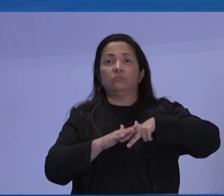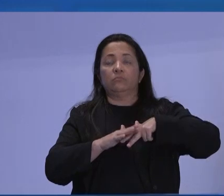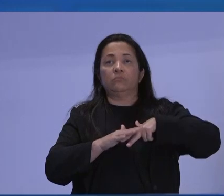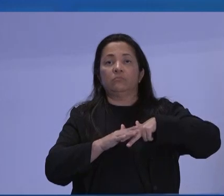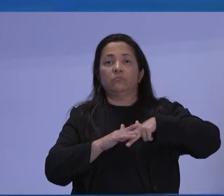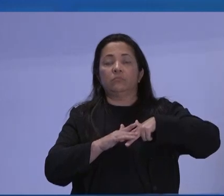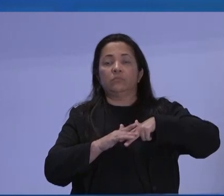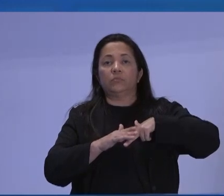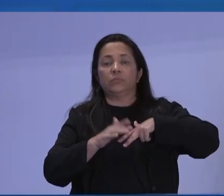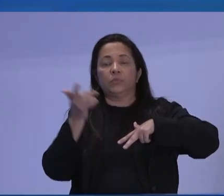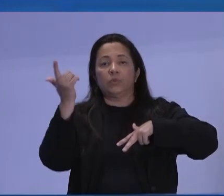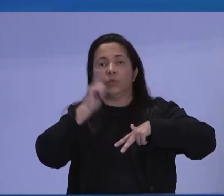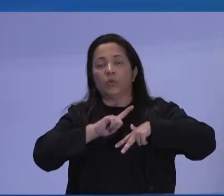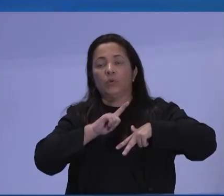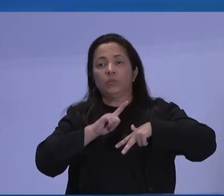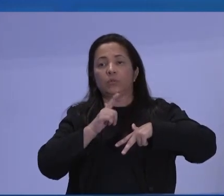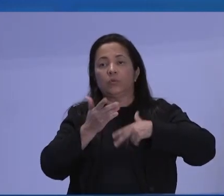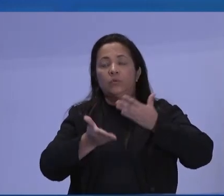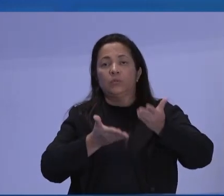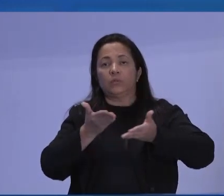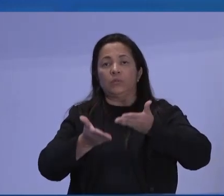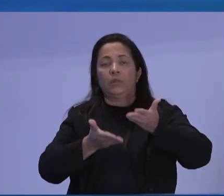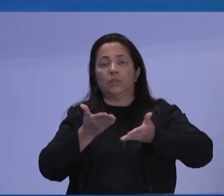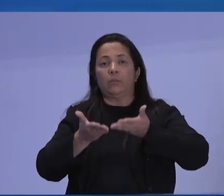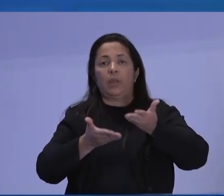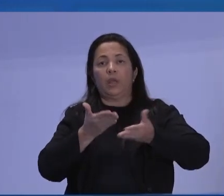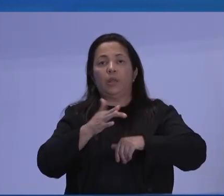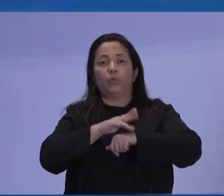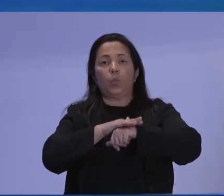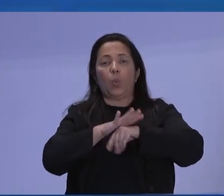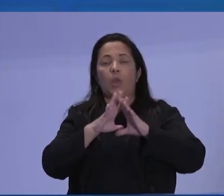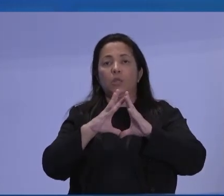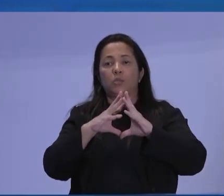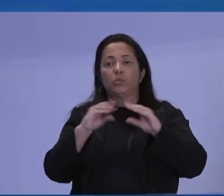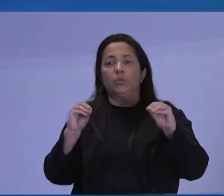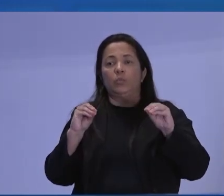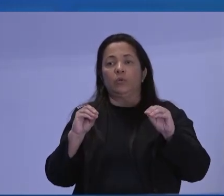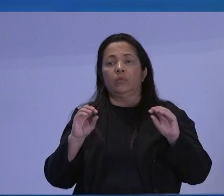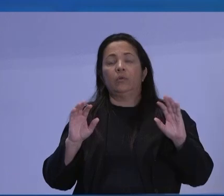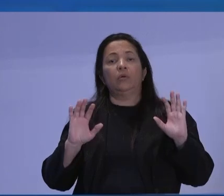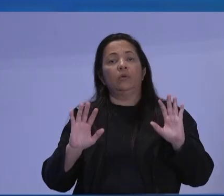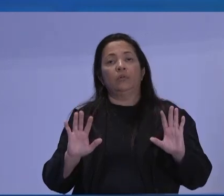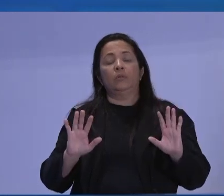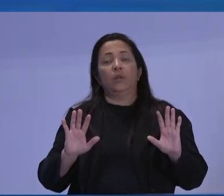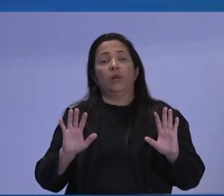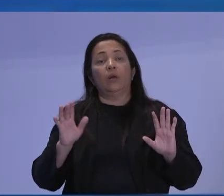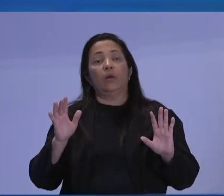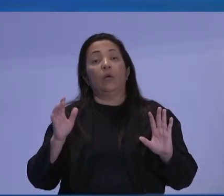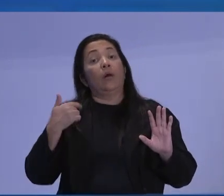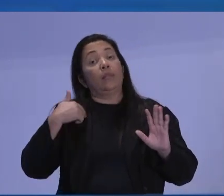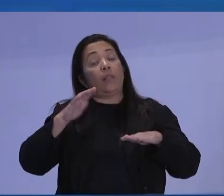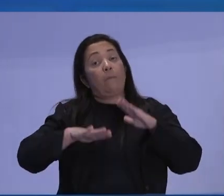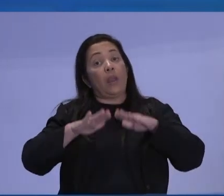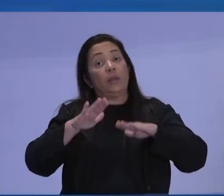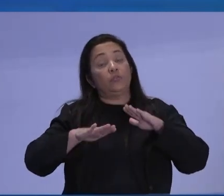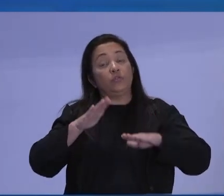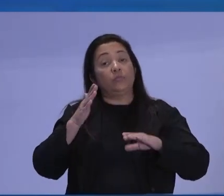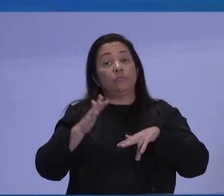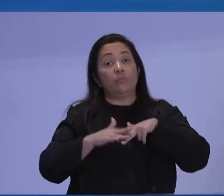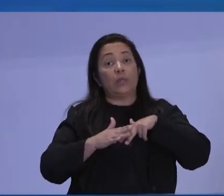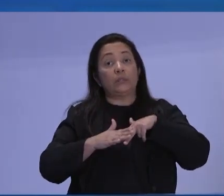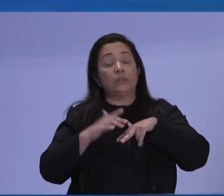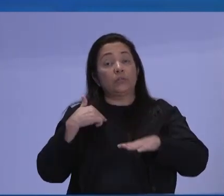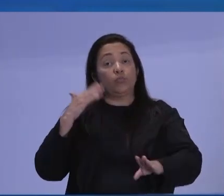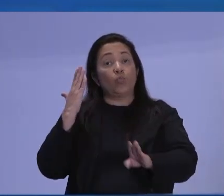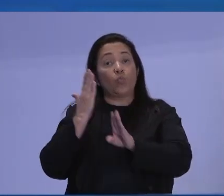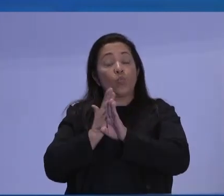que, dessa forma matemática, curou ou não curou. A gente vai ter menos cura quando o diagnóstico é tardio, tudo bem? E a gente